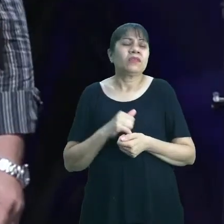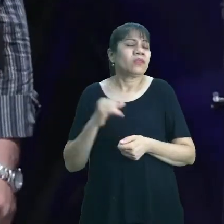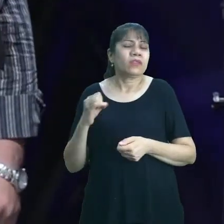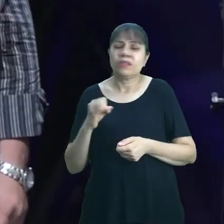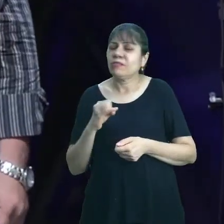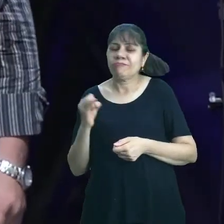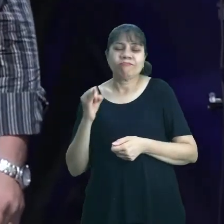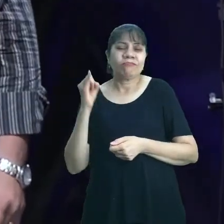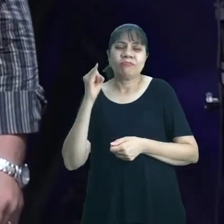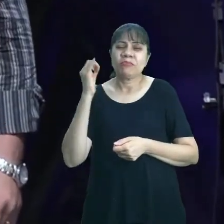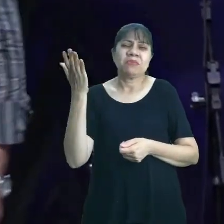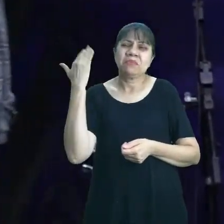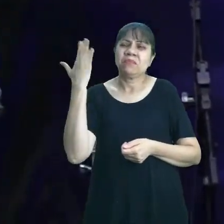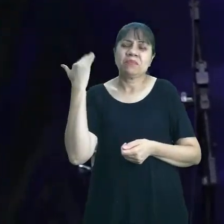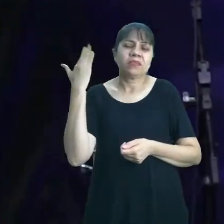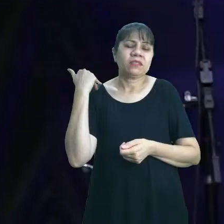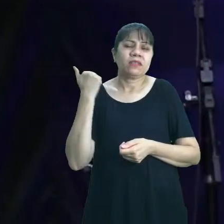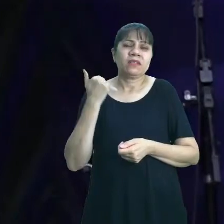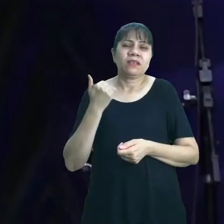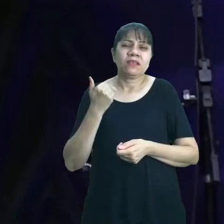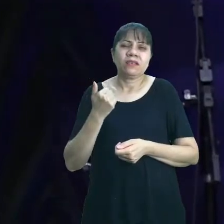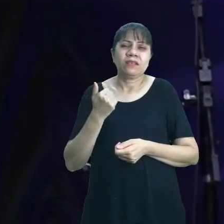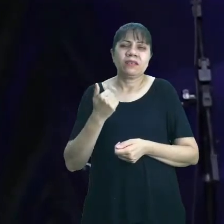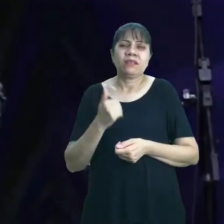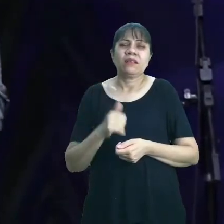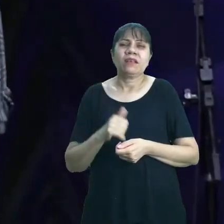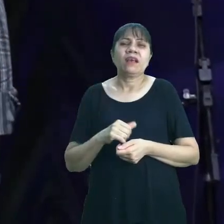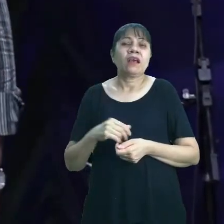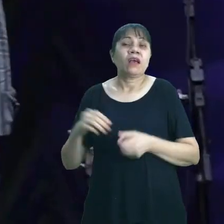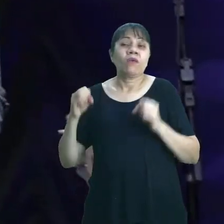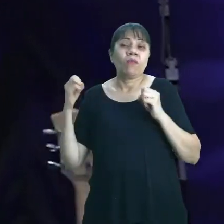trás. É uma nova vida.